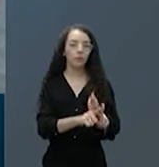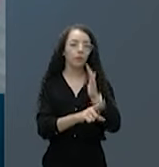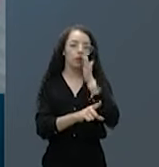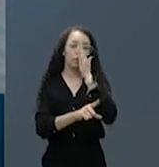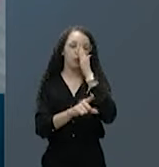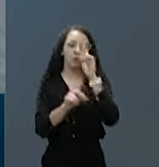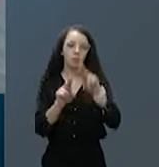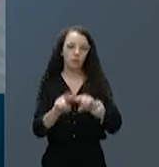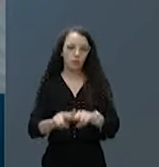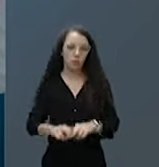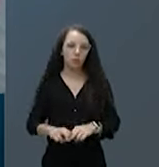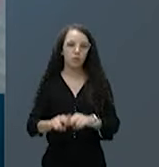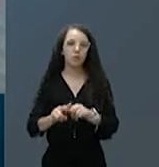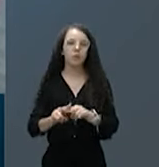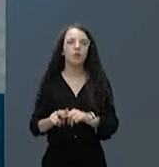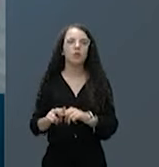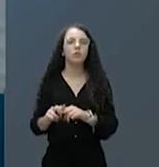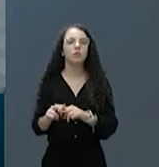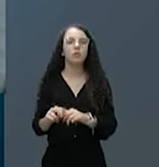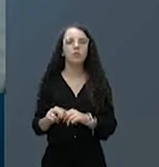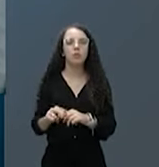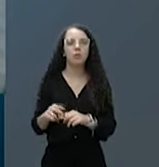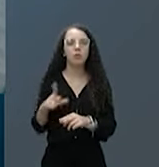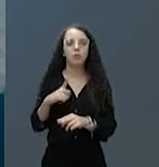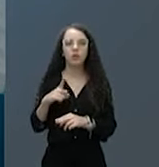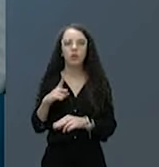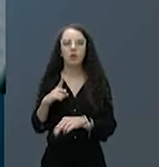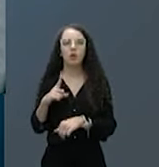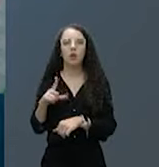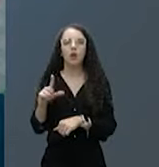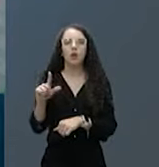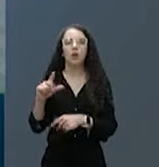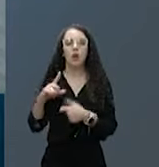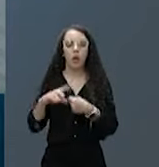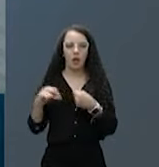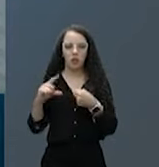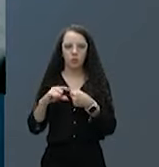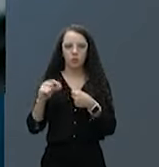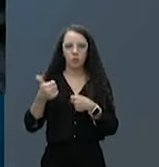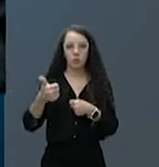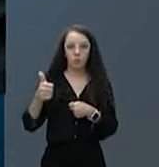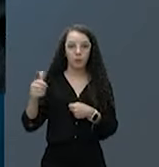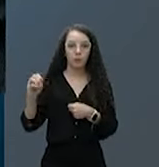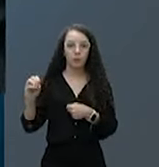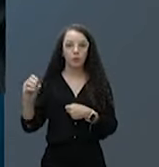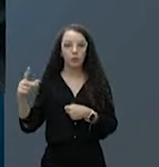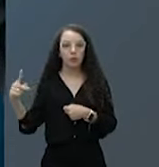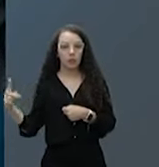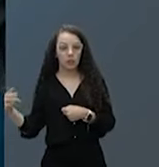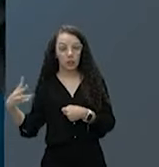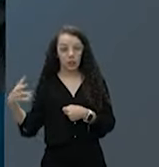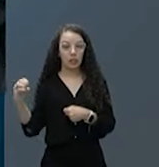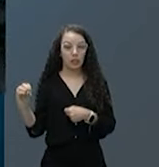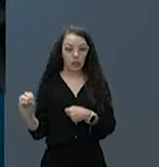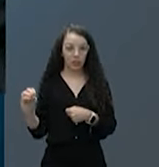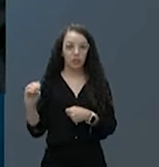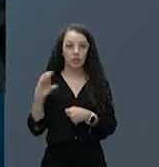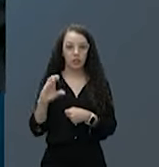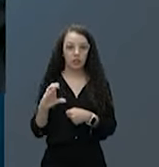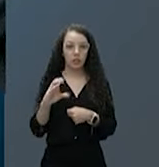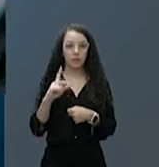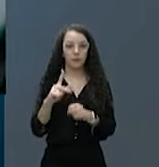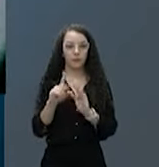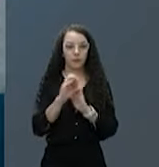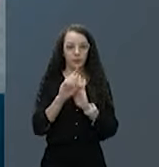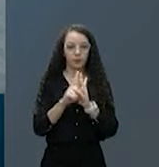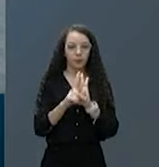as amarras constantes do artigo 1030 do CPC. Com essas considerações, visando evitar dificuldades na